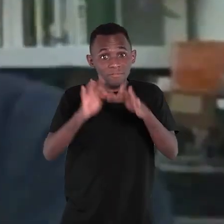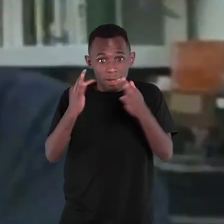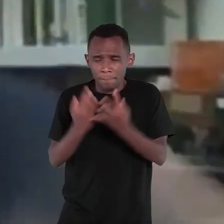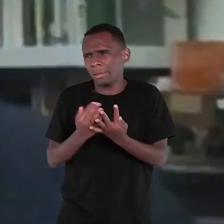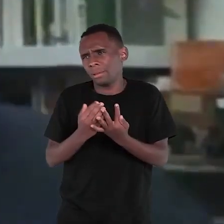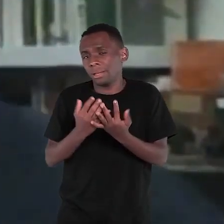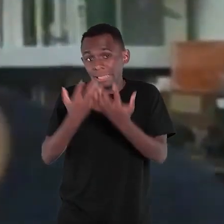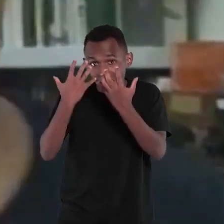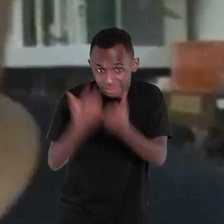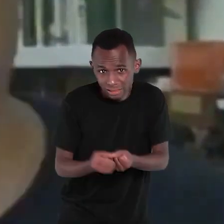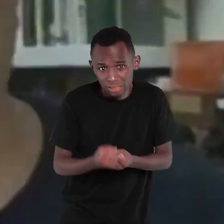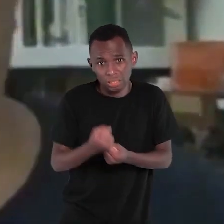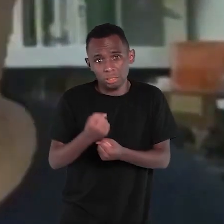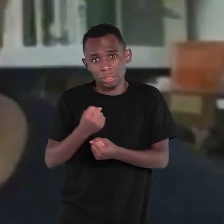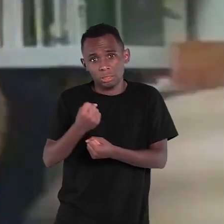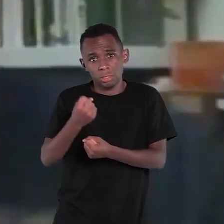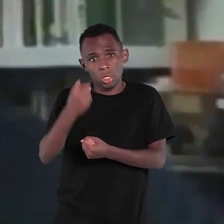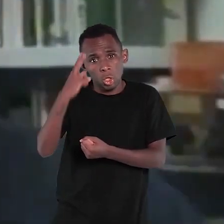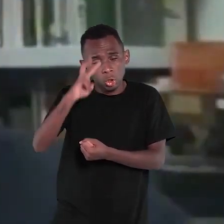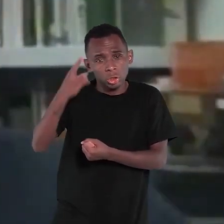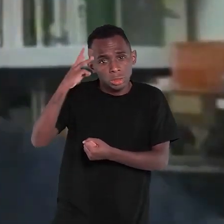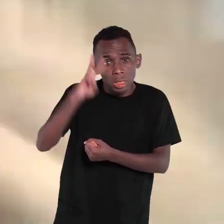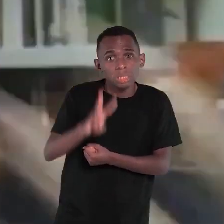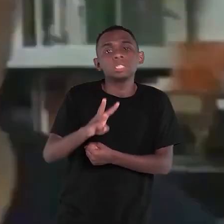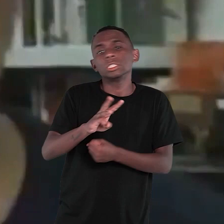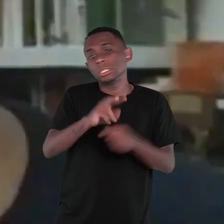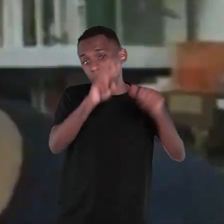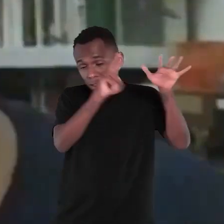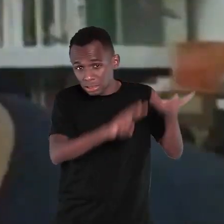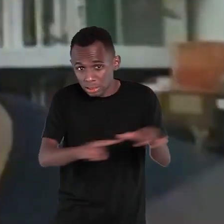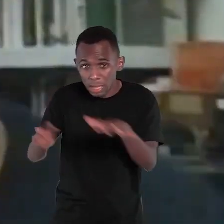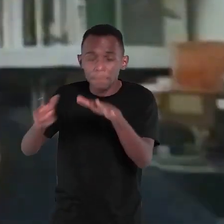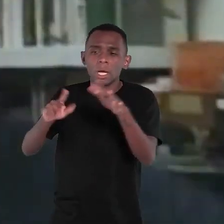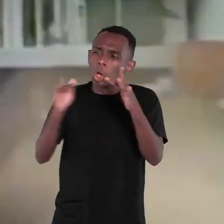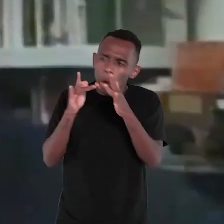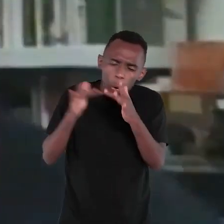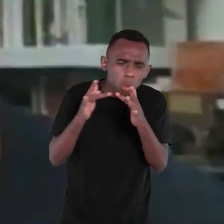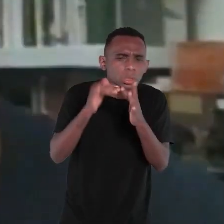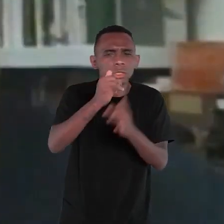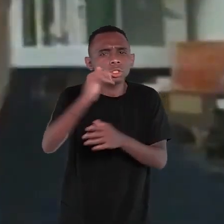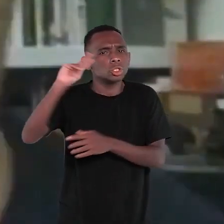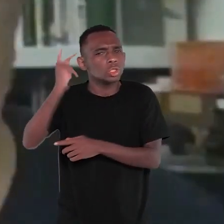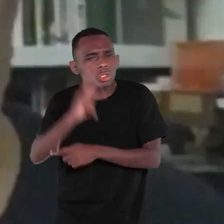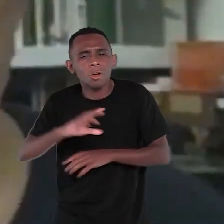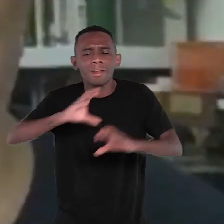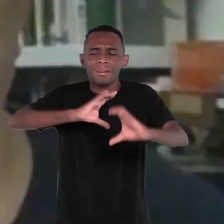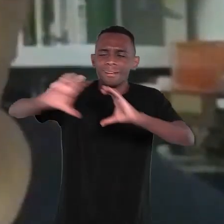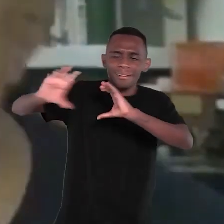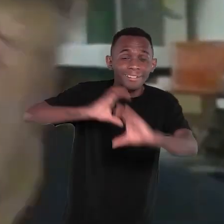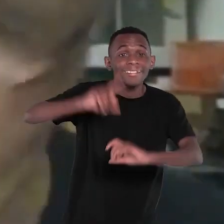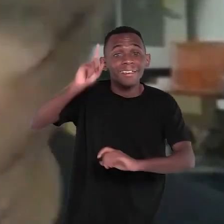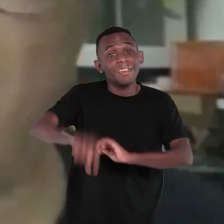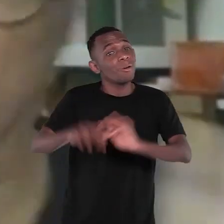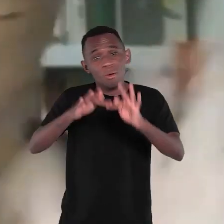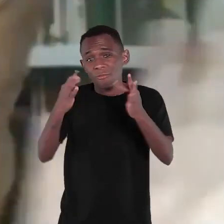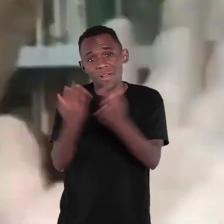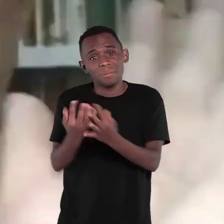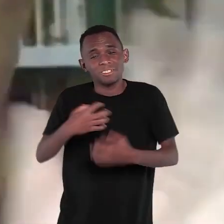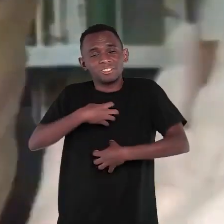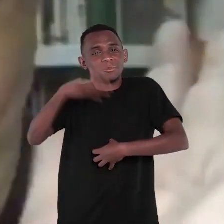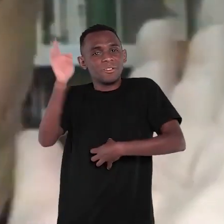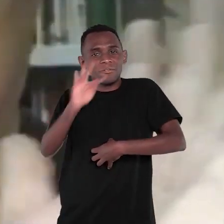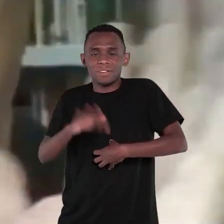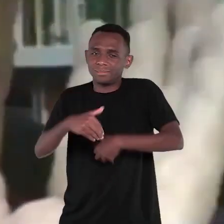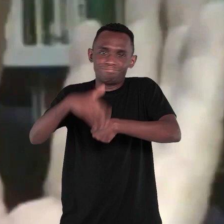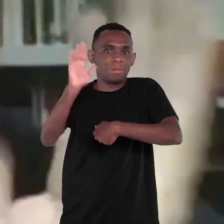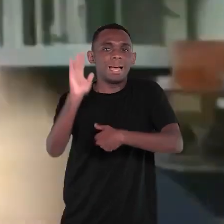a 2, 3 vezes por semana ficar junto em torno de histórias, se divertindo e cantando juntas, já é uma família mais